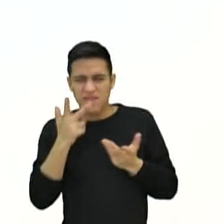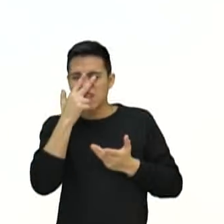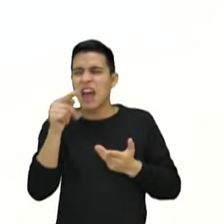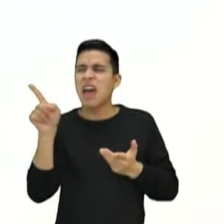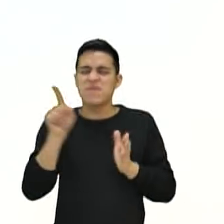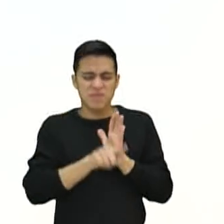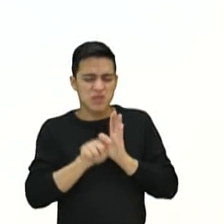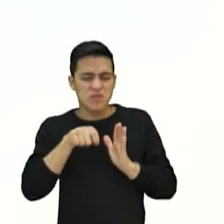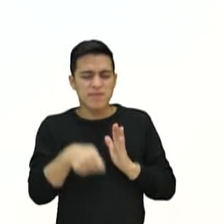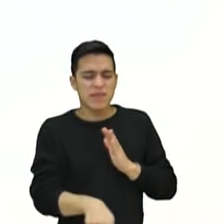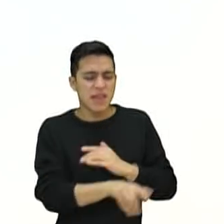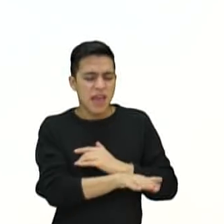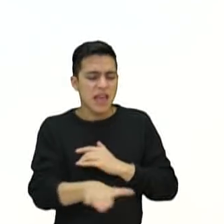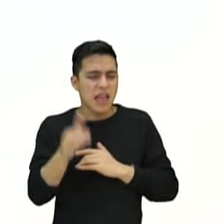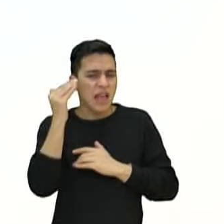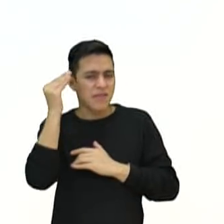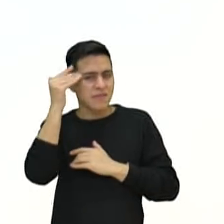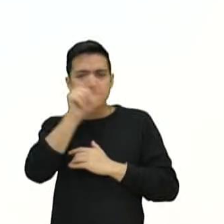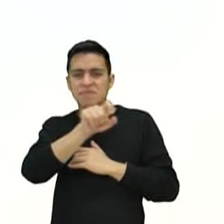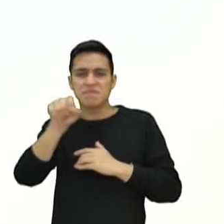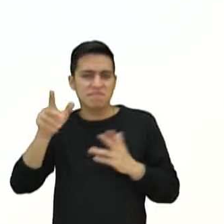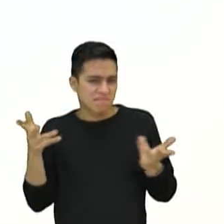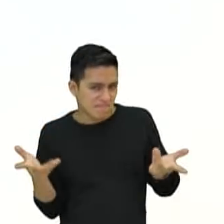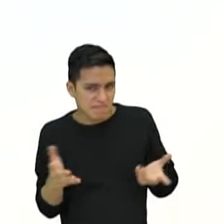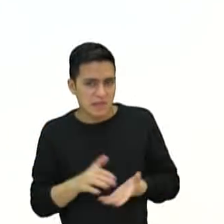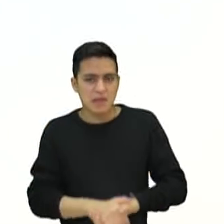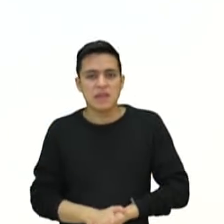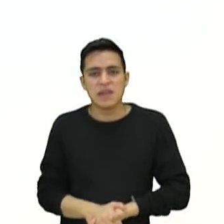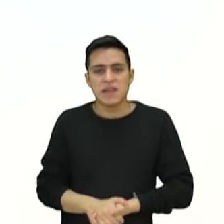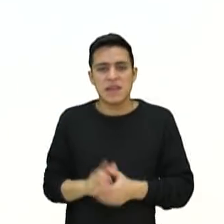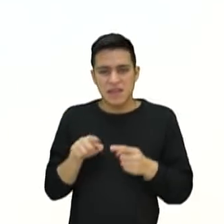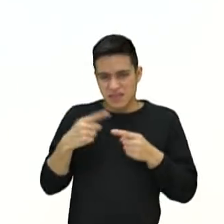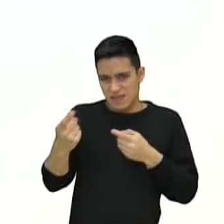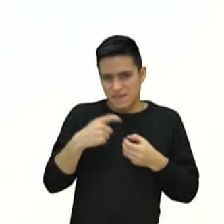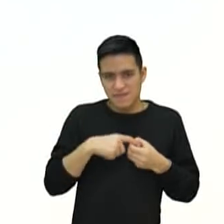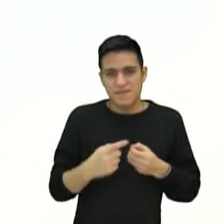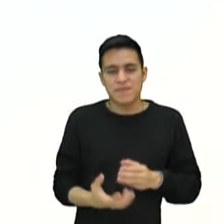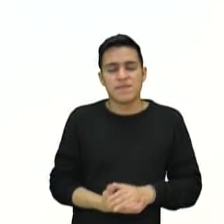para crianças e adolescentes? Ok? Já voltamos.